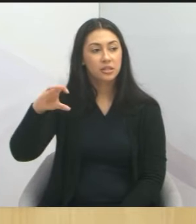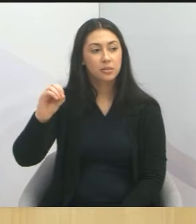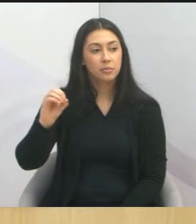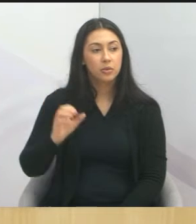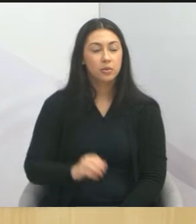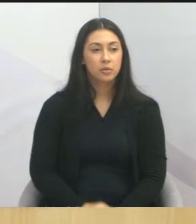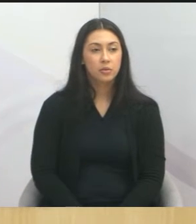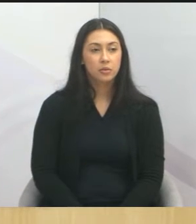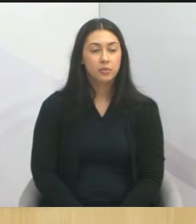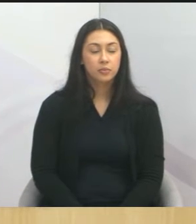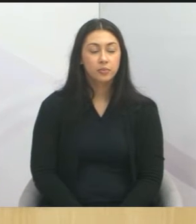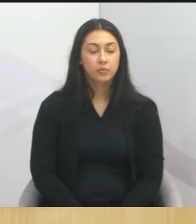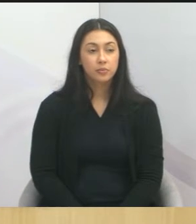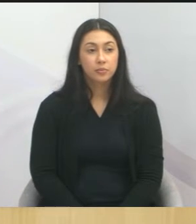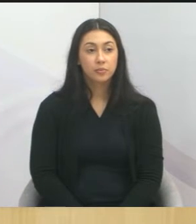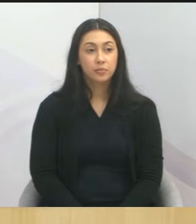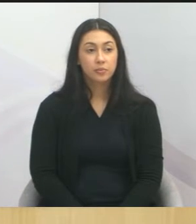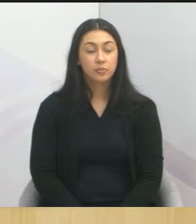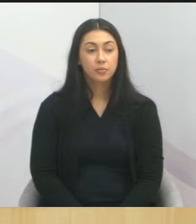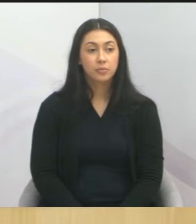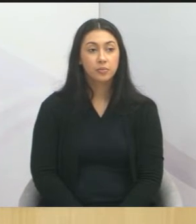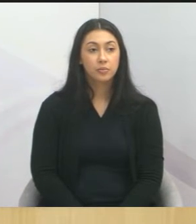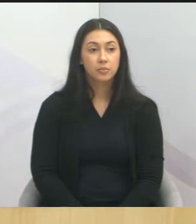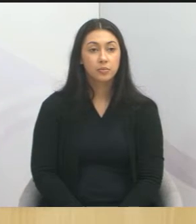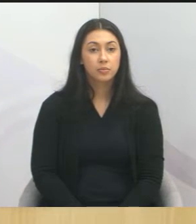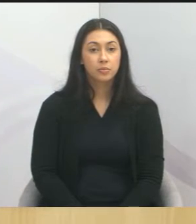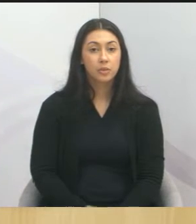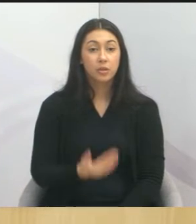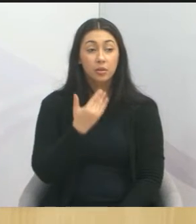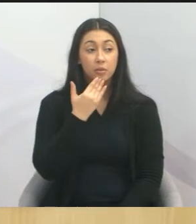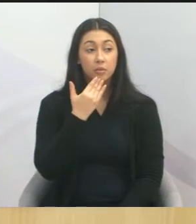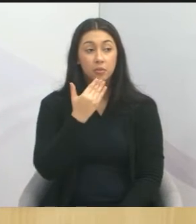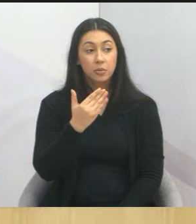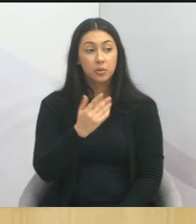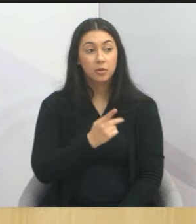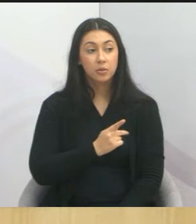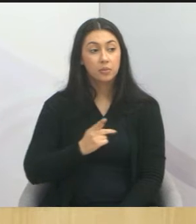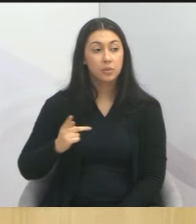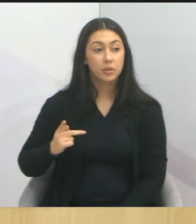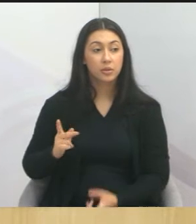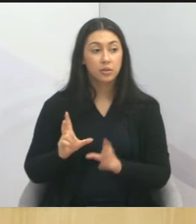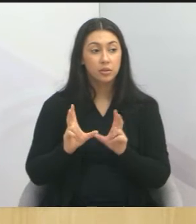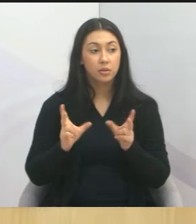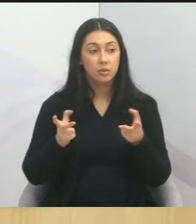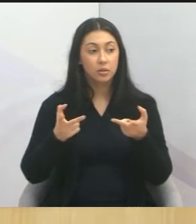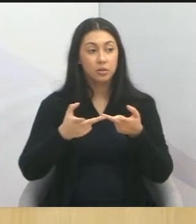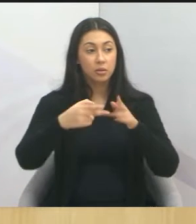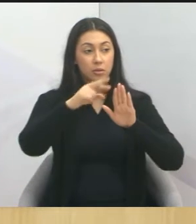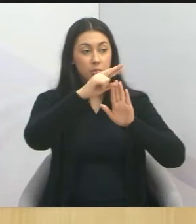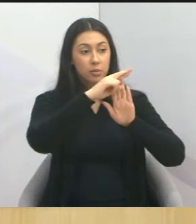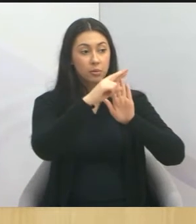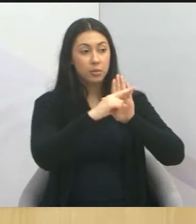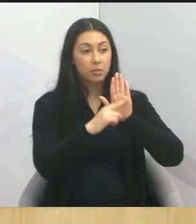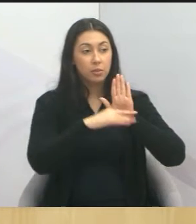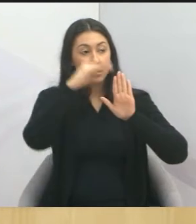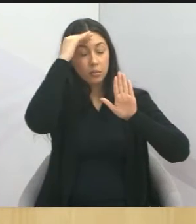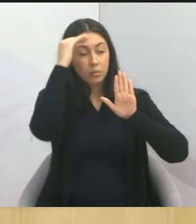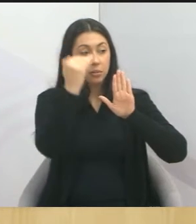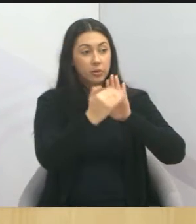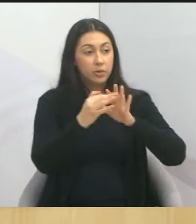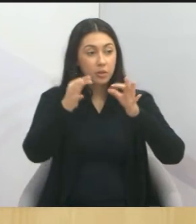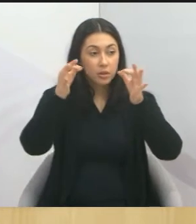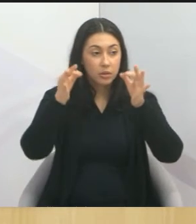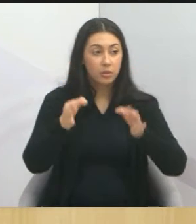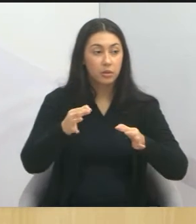874 Em ambos os lados o que queremos a excelentíssimo senhor presidente dessa casa ouvido aprovado pela igreja de